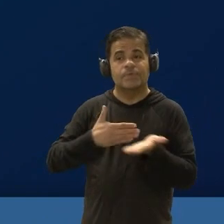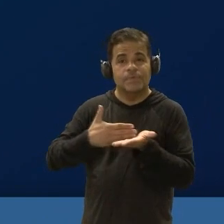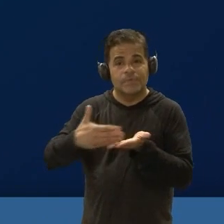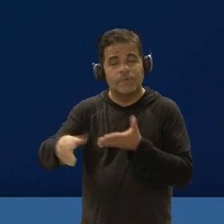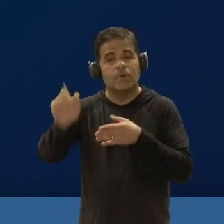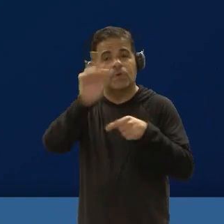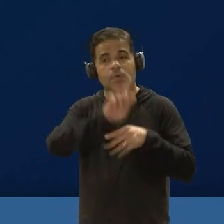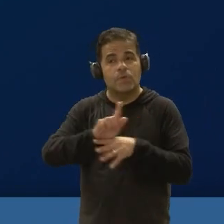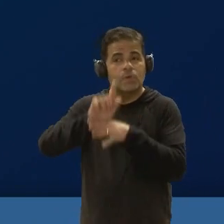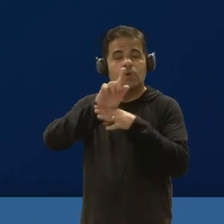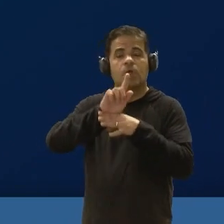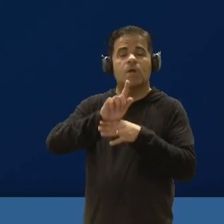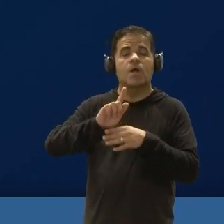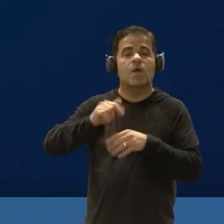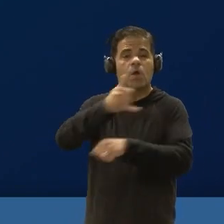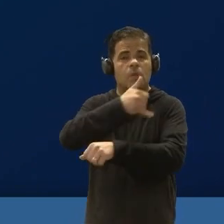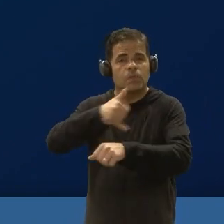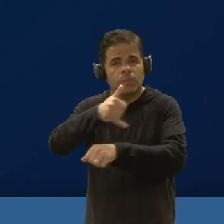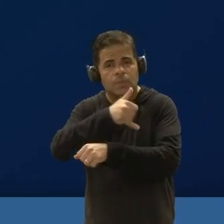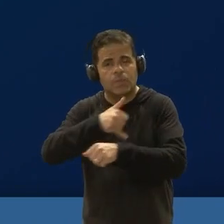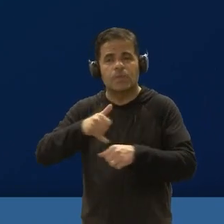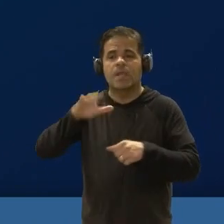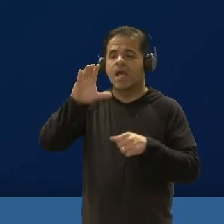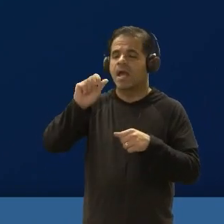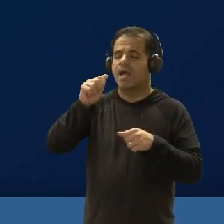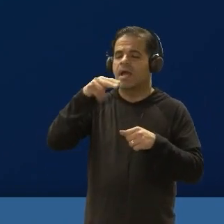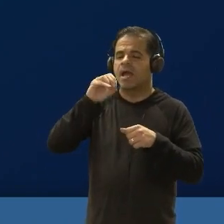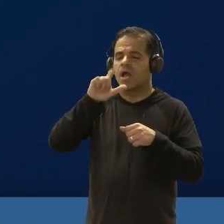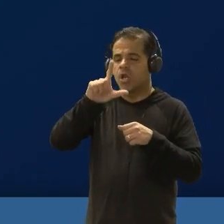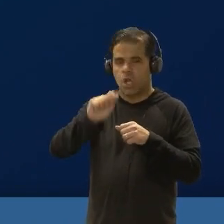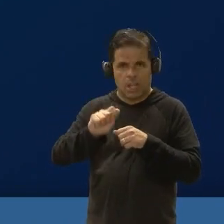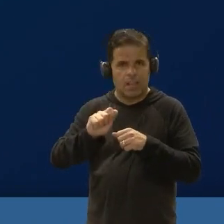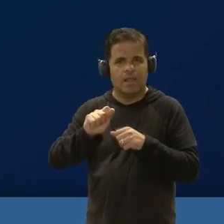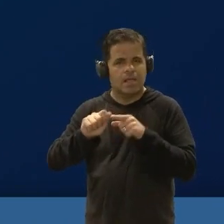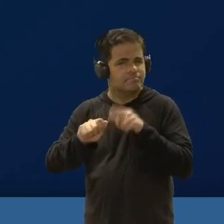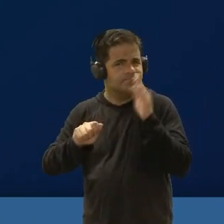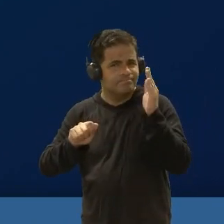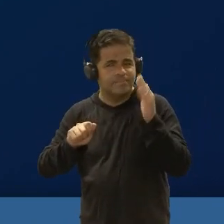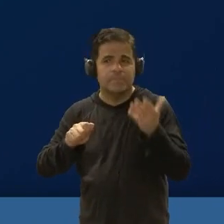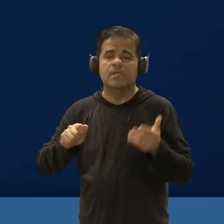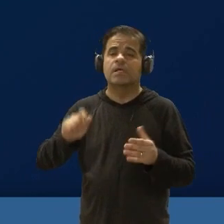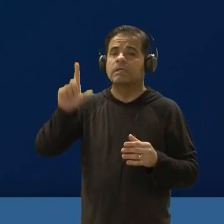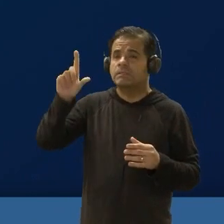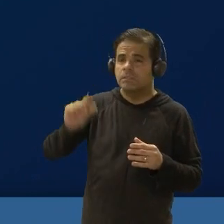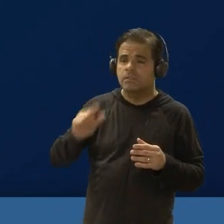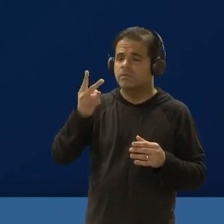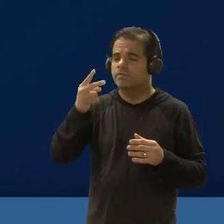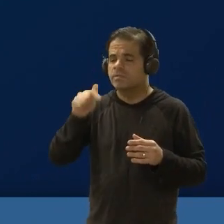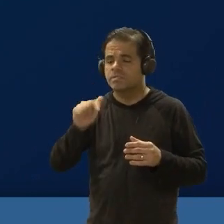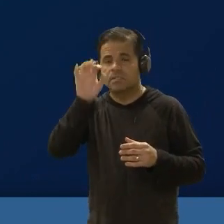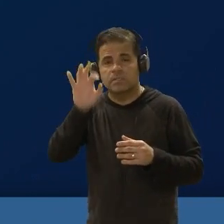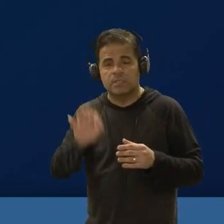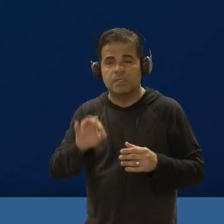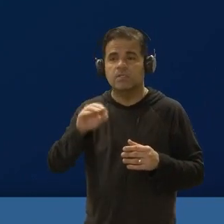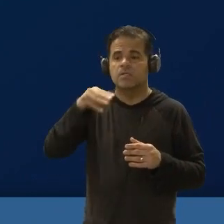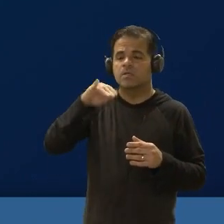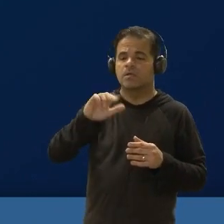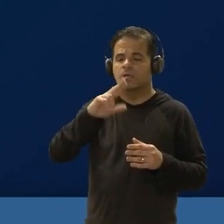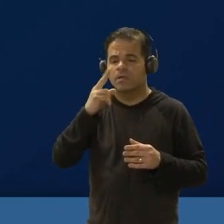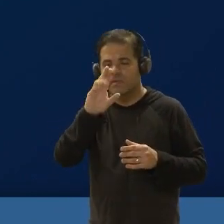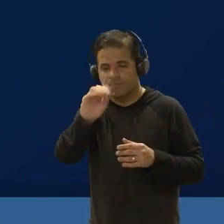gordura, que é óleo de canola de baixo teor erúcico e 27% de óleo de milho